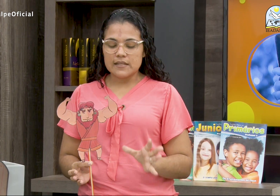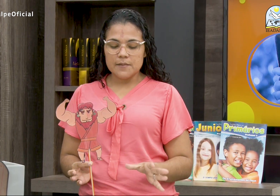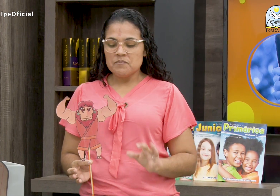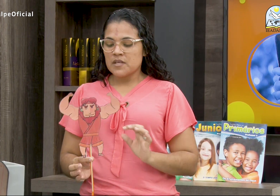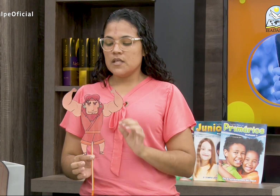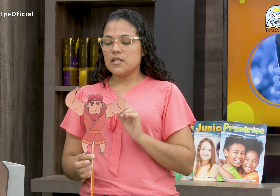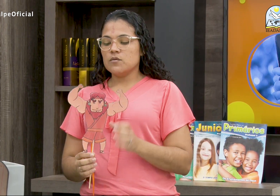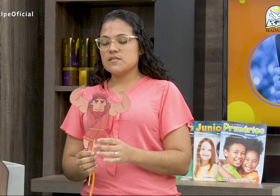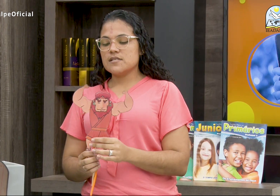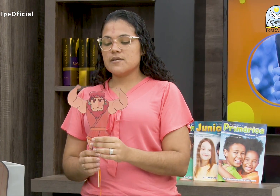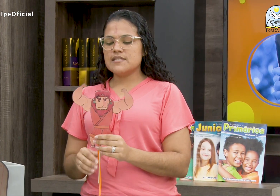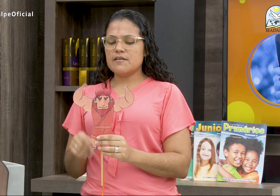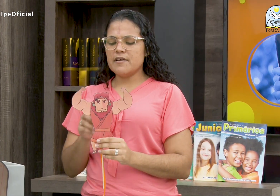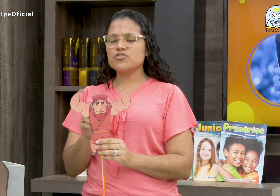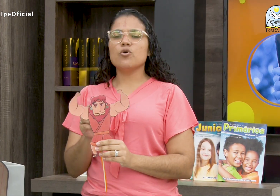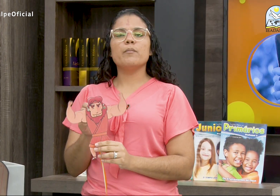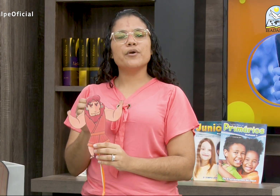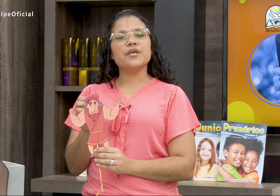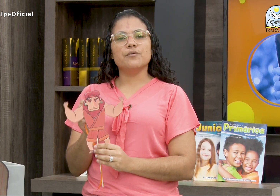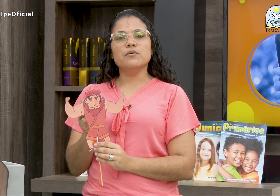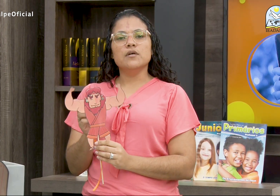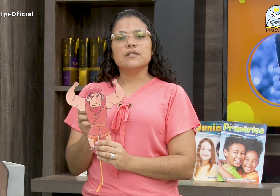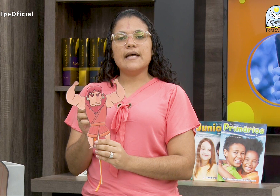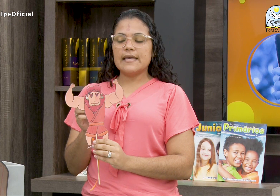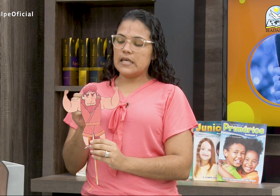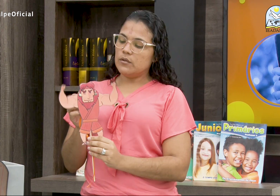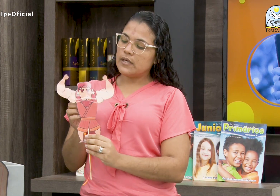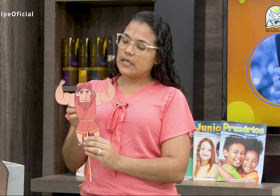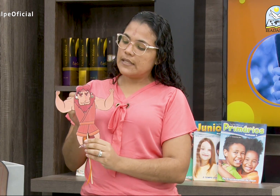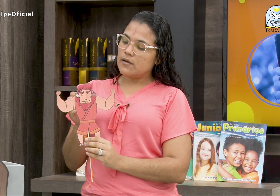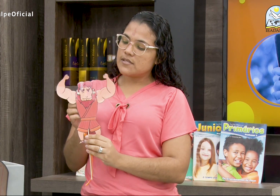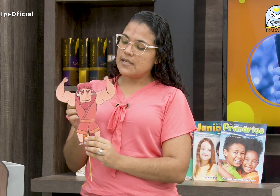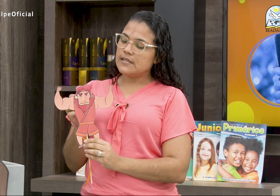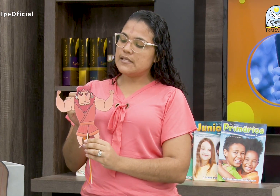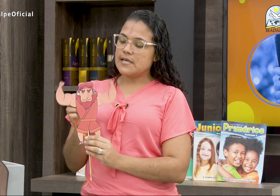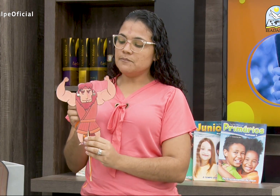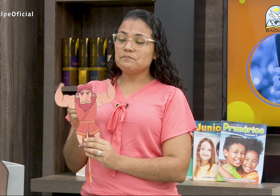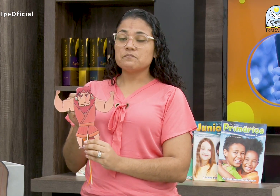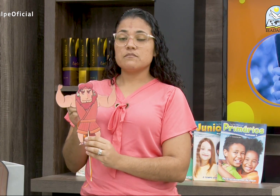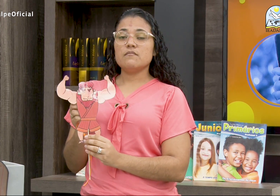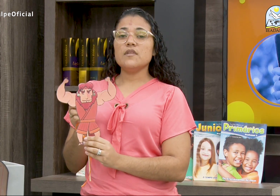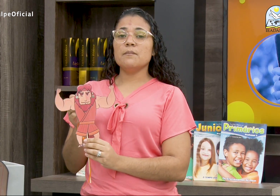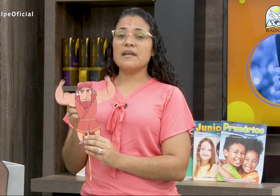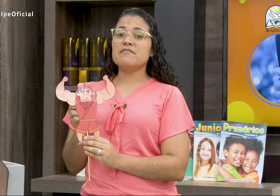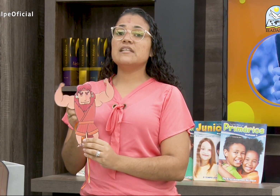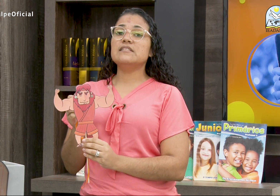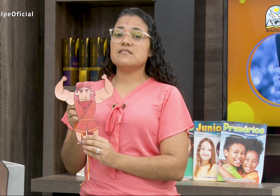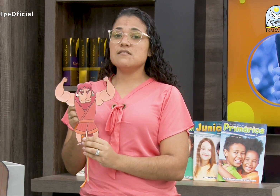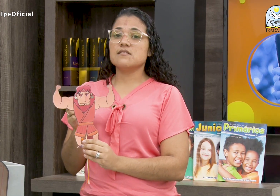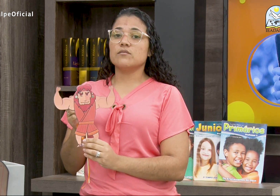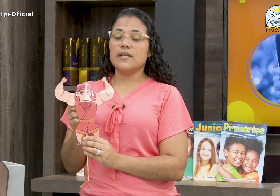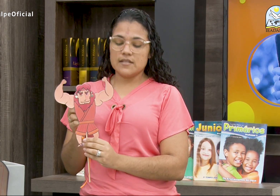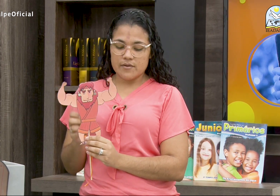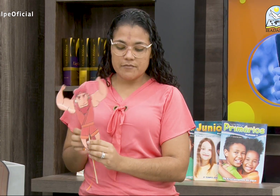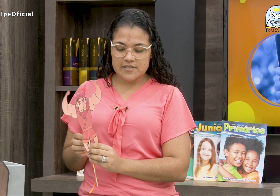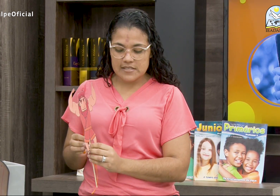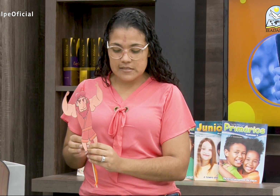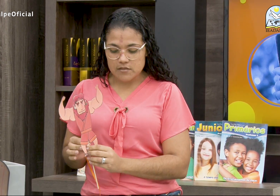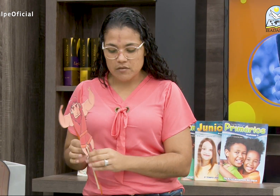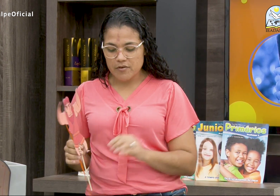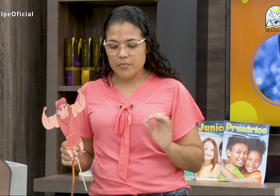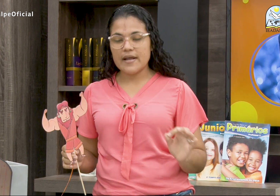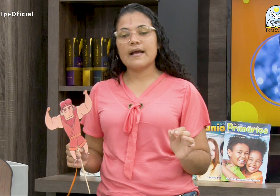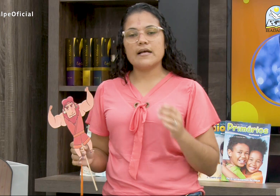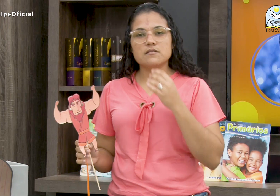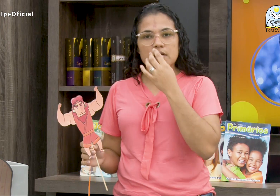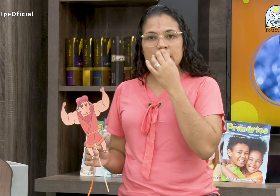naquilo ali. Então, Sansão, ele se afastou um pouquinho daquilo que Deus ele tinha para a vida de Sansão, né? Então, a força de Sansão